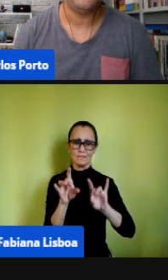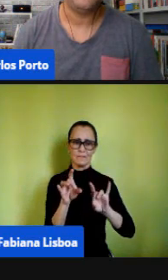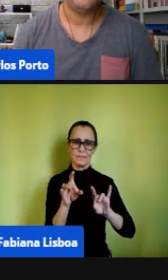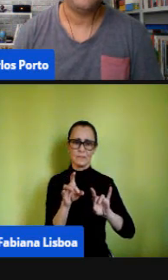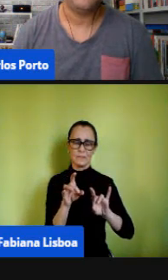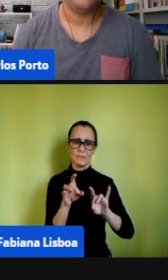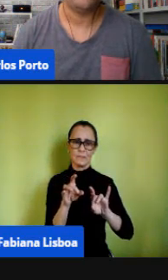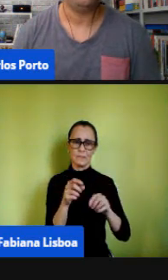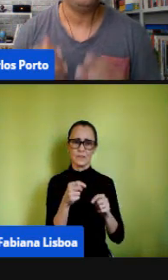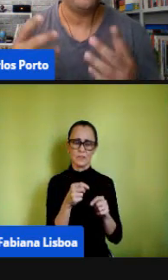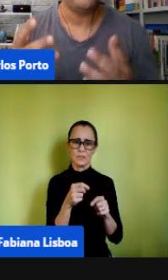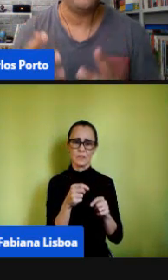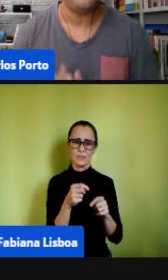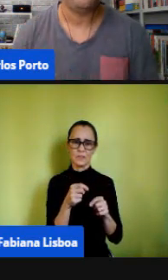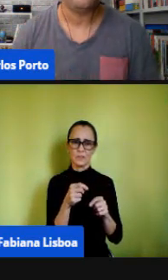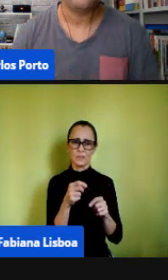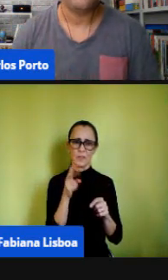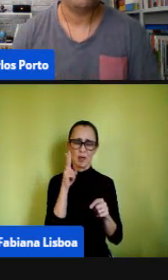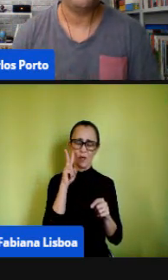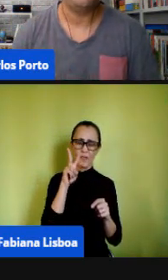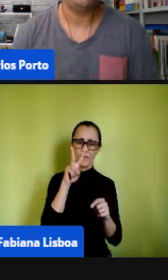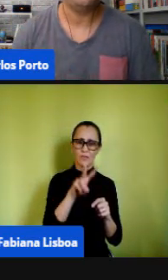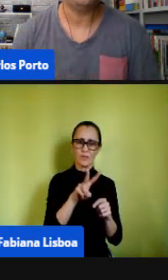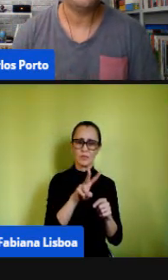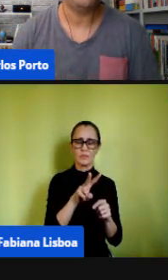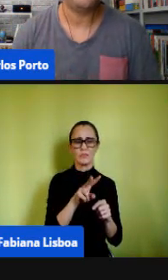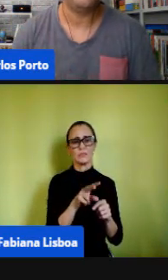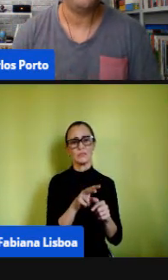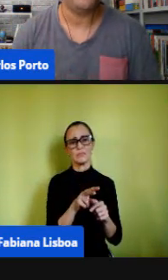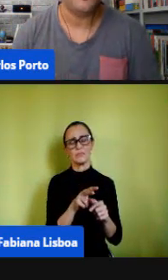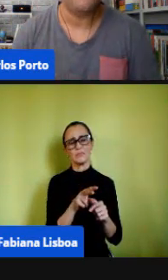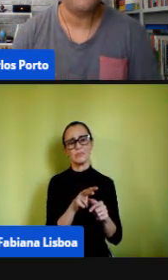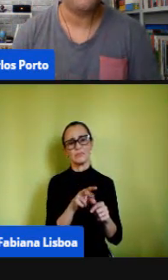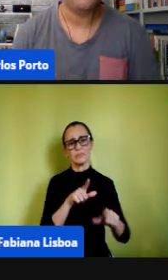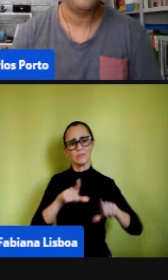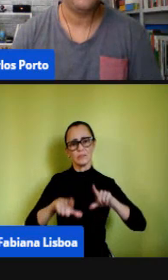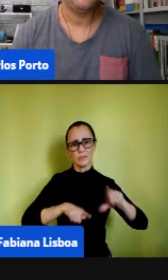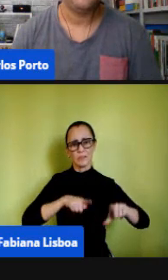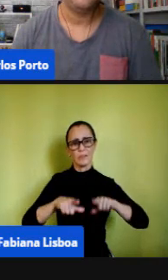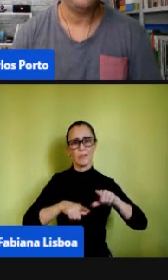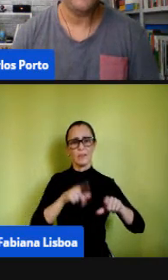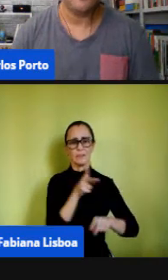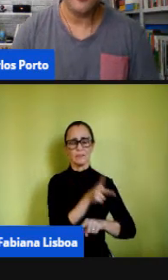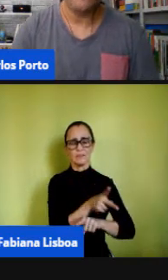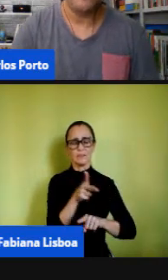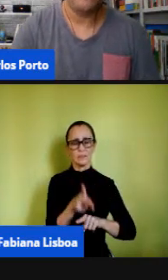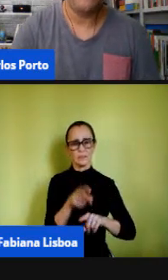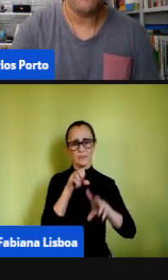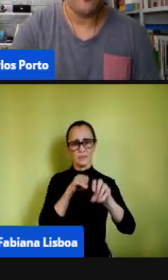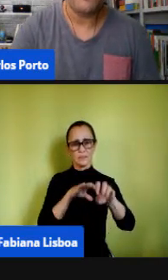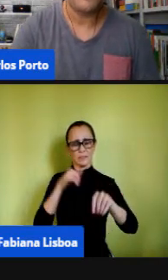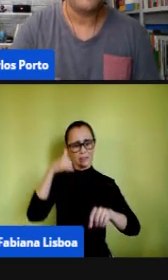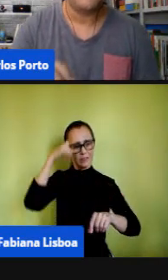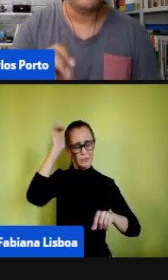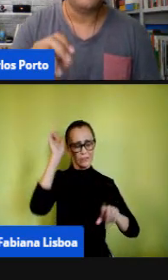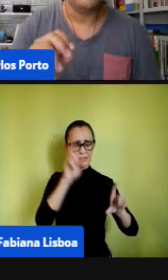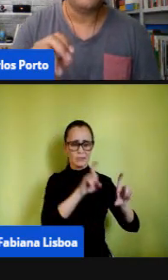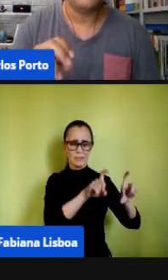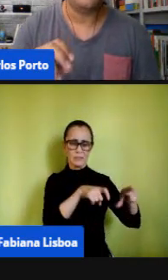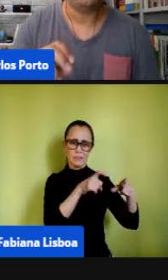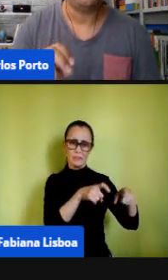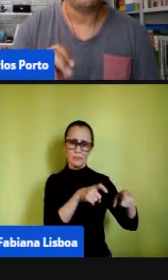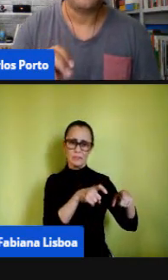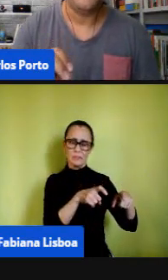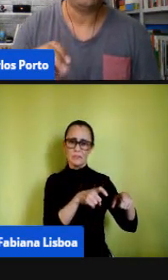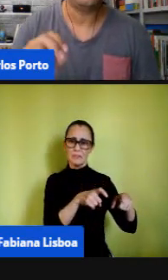trabalho como um todo, aos professores da educação do campo, que têm atendido de forma